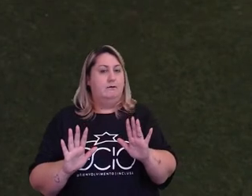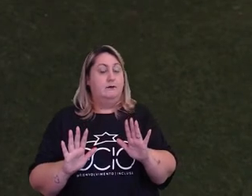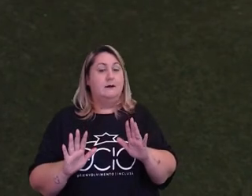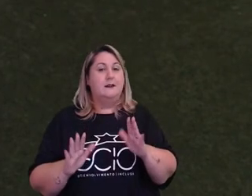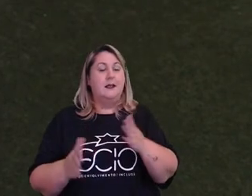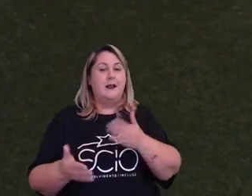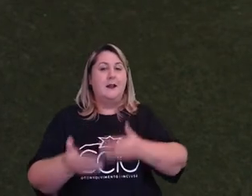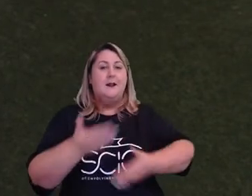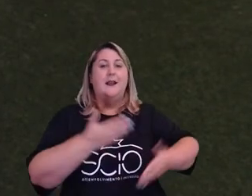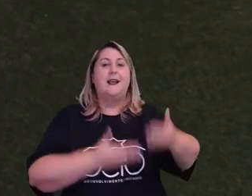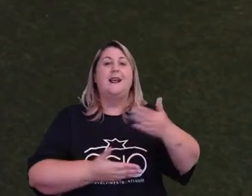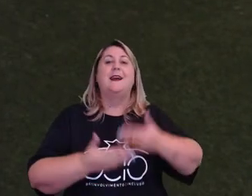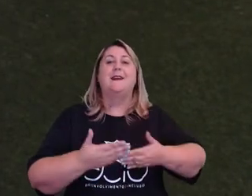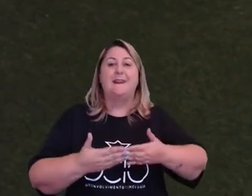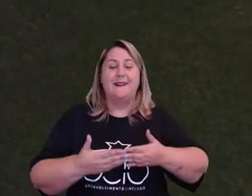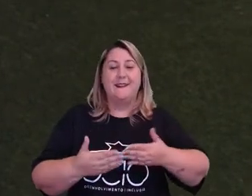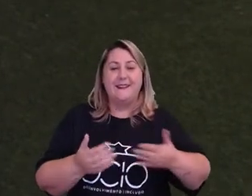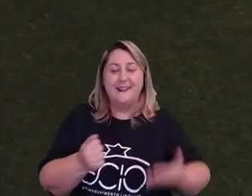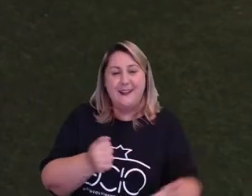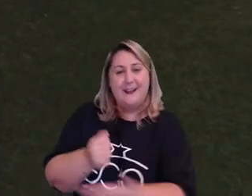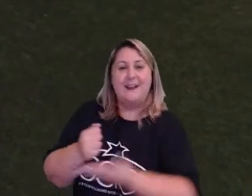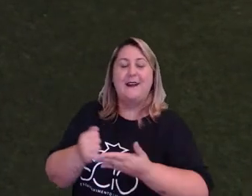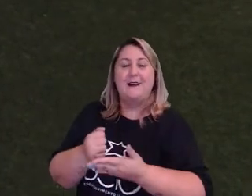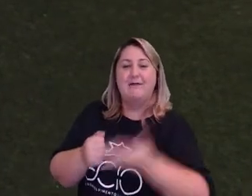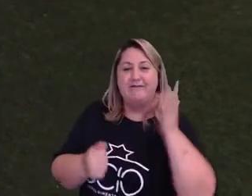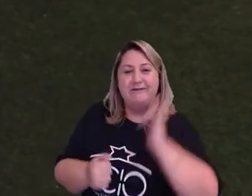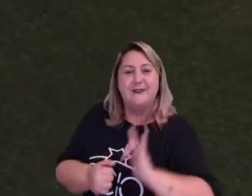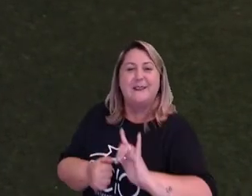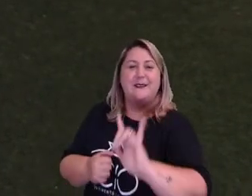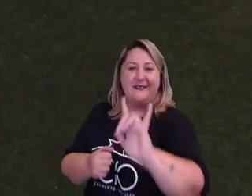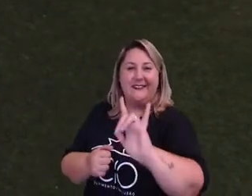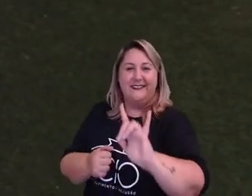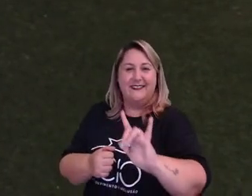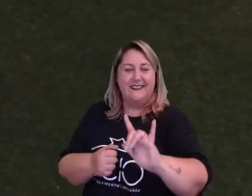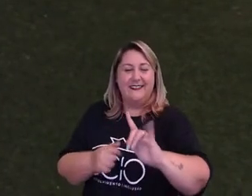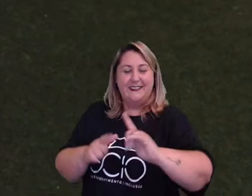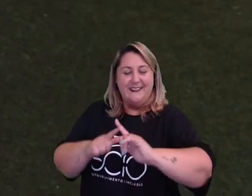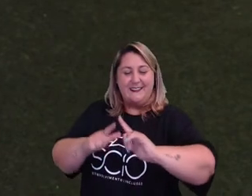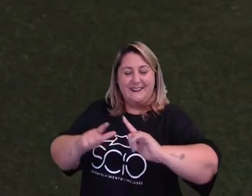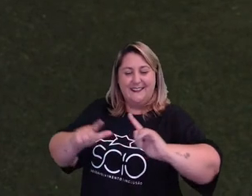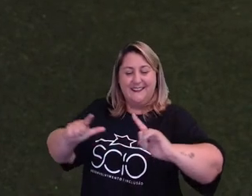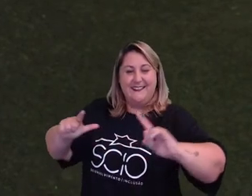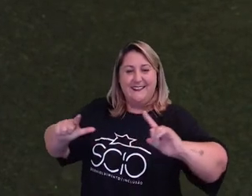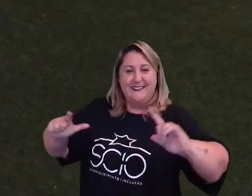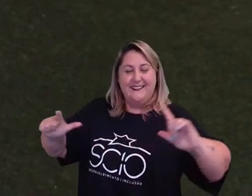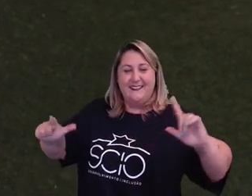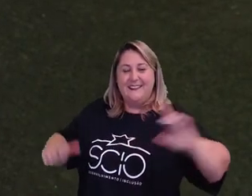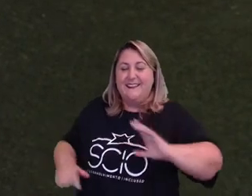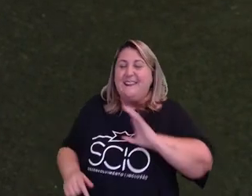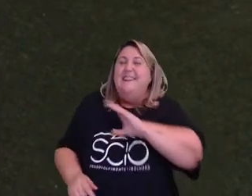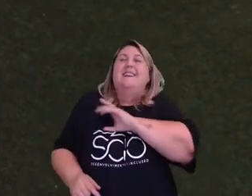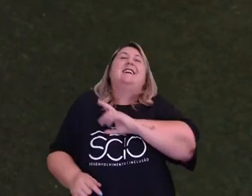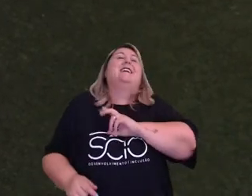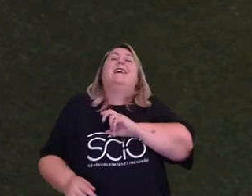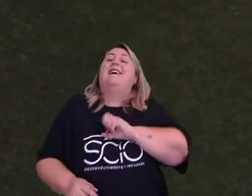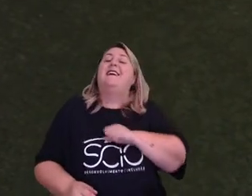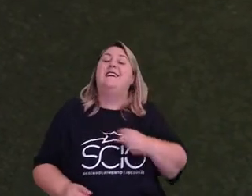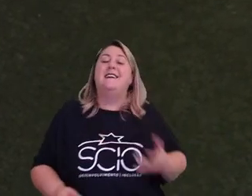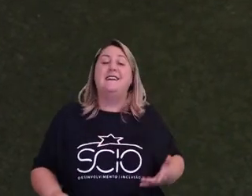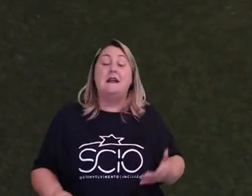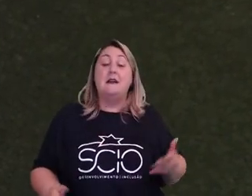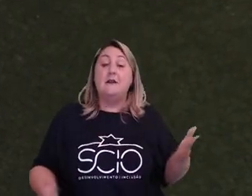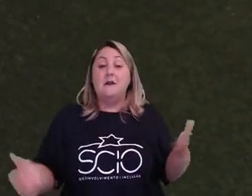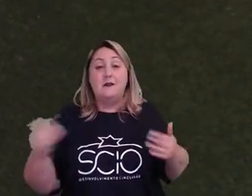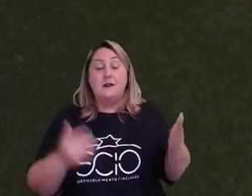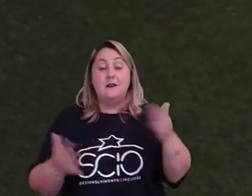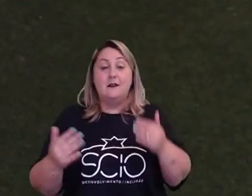o relacionamento que sustenta e aumenta o nosso amor.